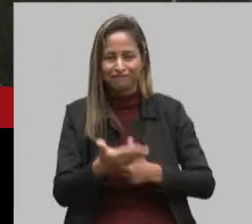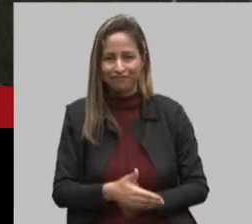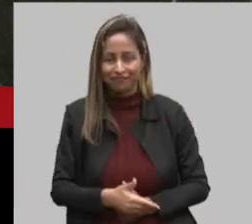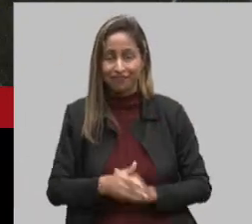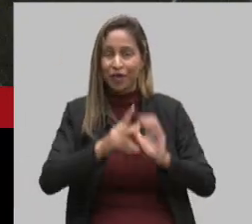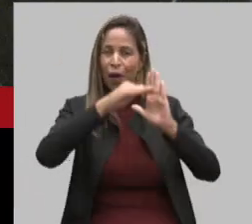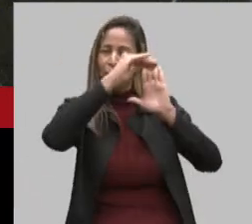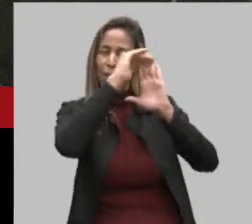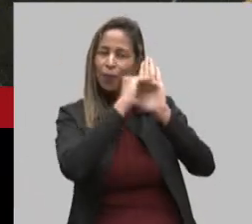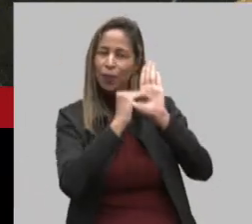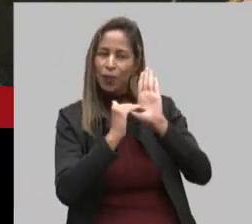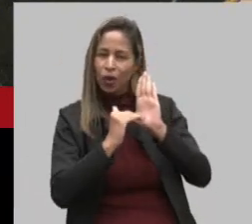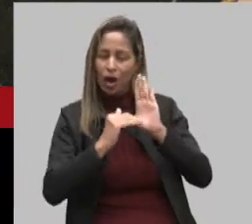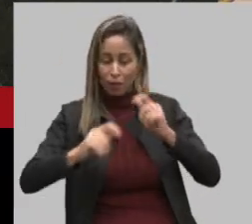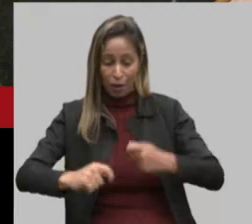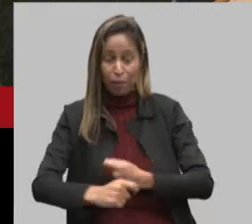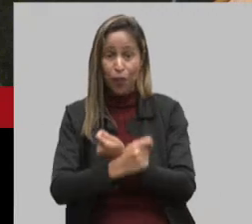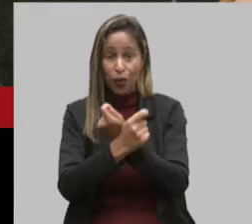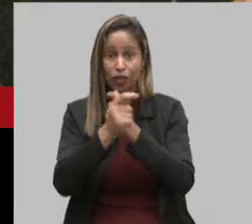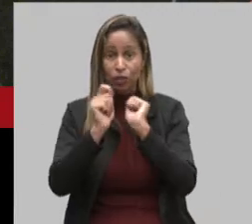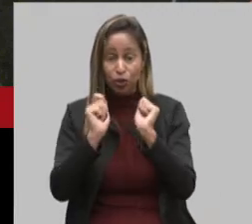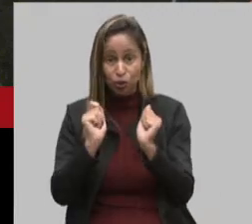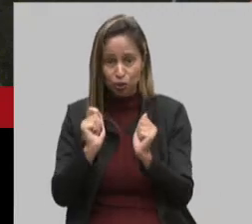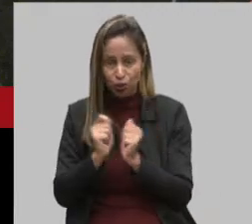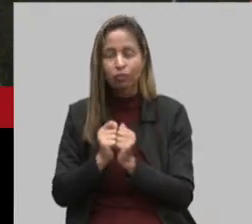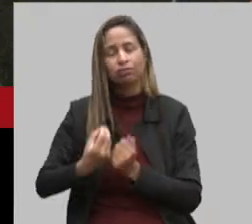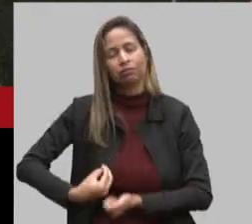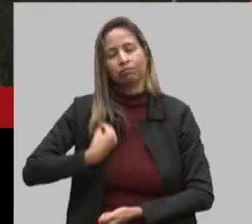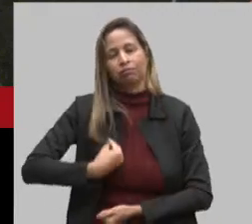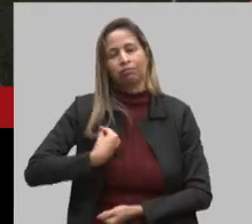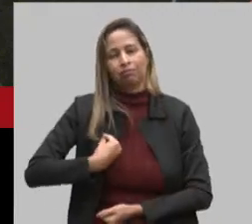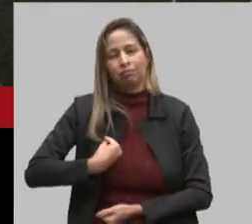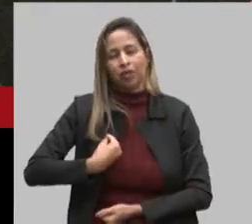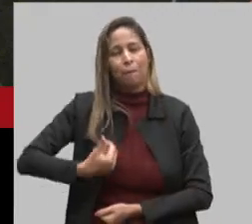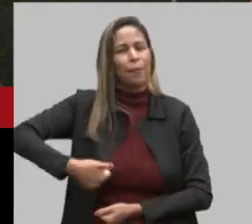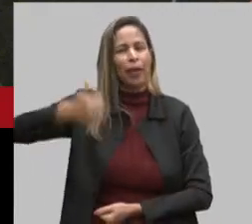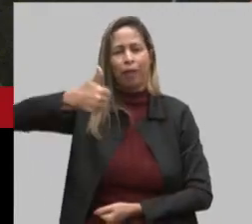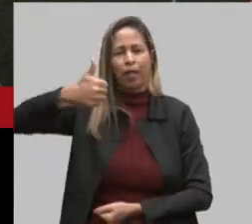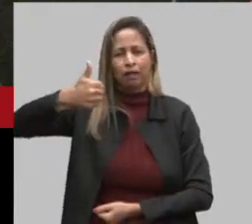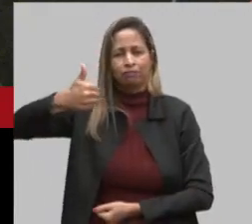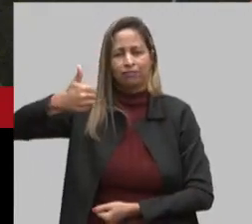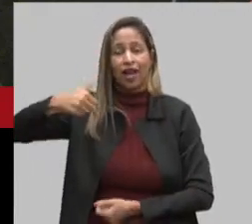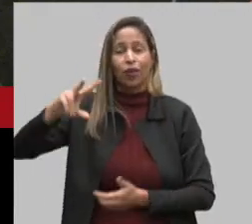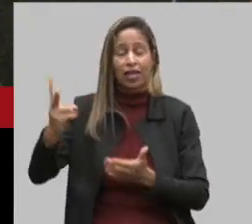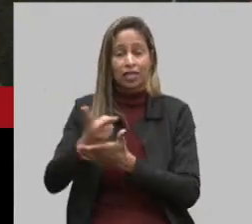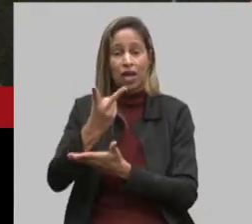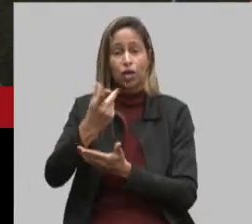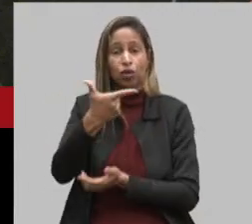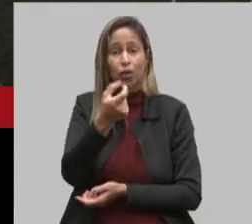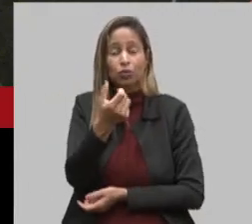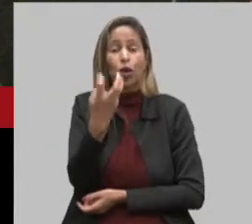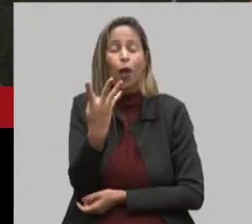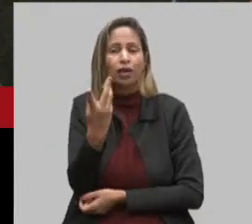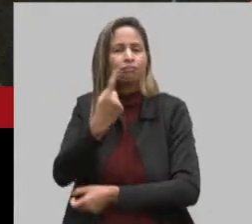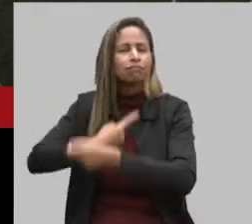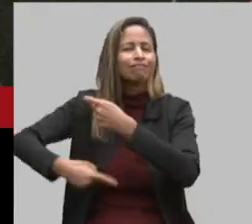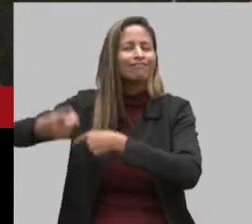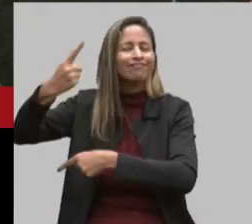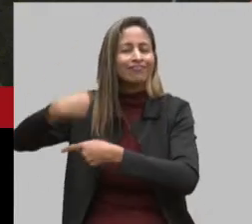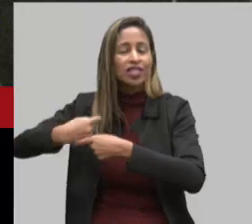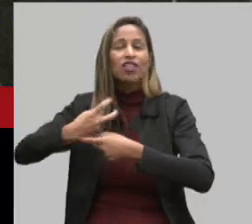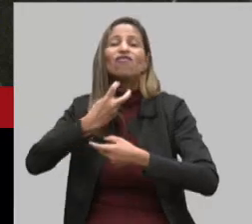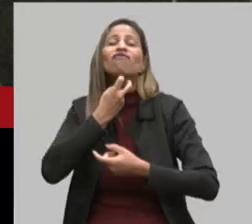do qual a PUC Minas honrosamente faz parte desde a primeira edição realizada no ano de 2004 dá voz a